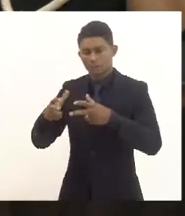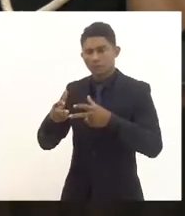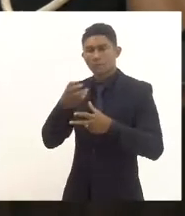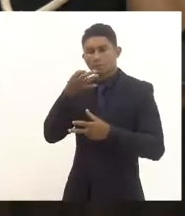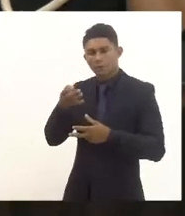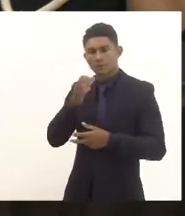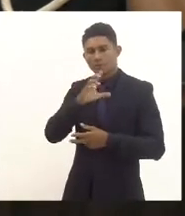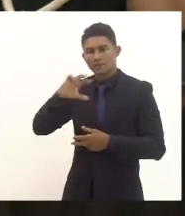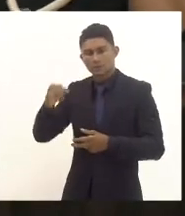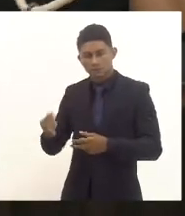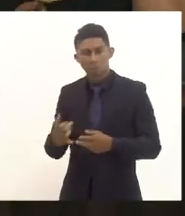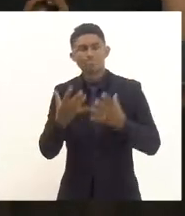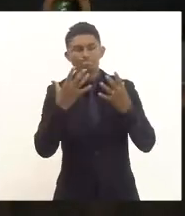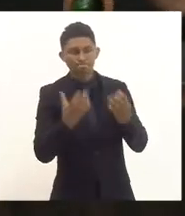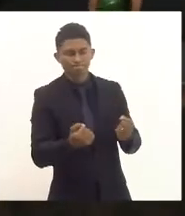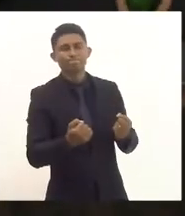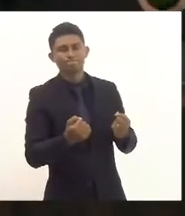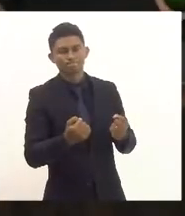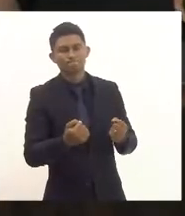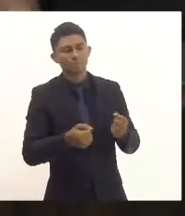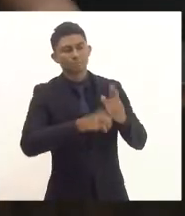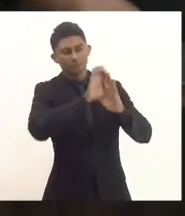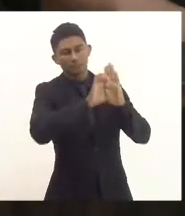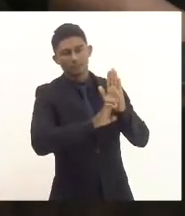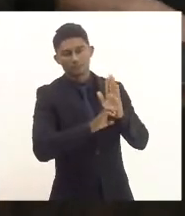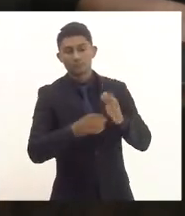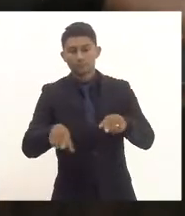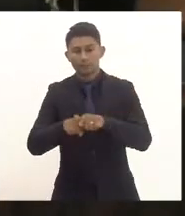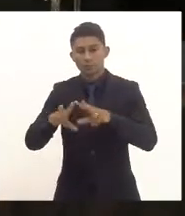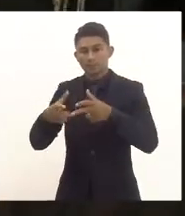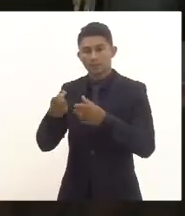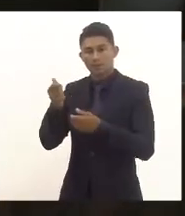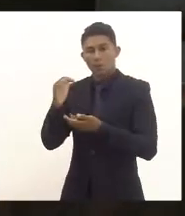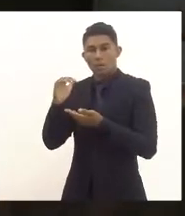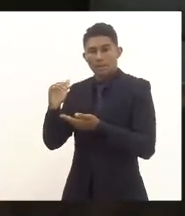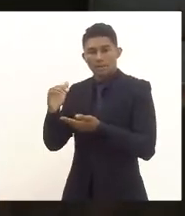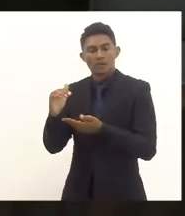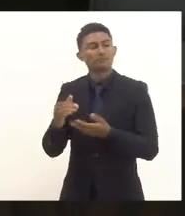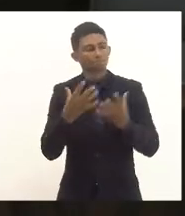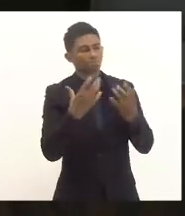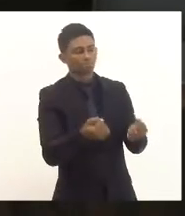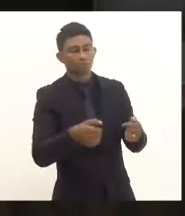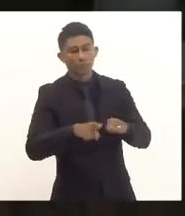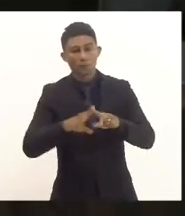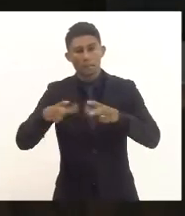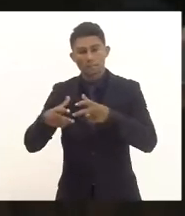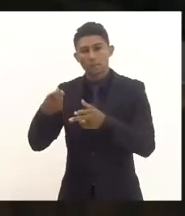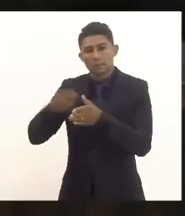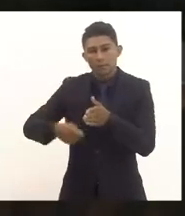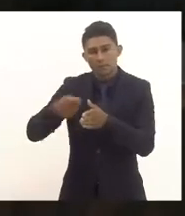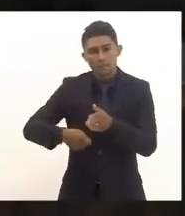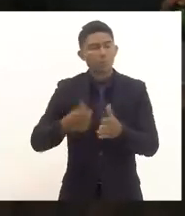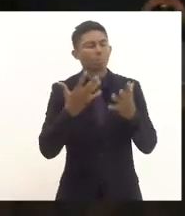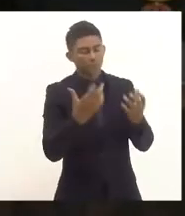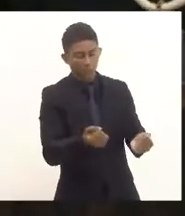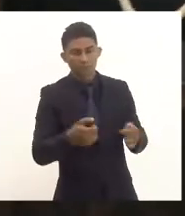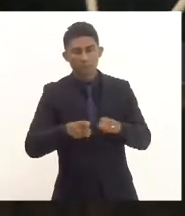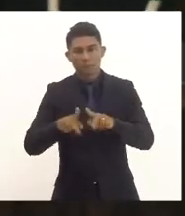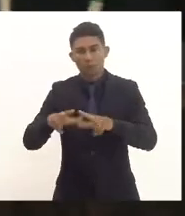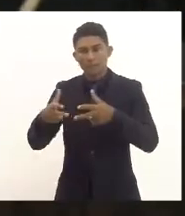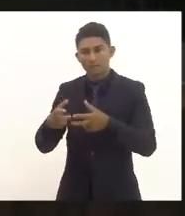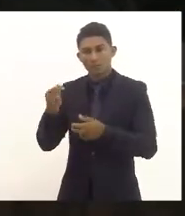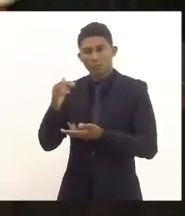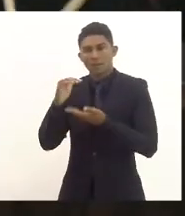da comissão de condição de condicionalidade com emendas de economia e do Comércio favorável tributação favorável de